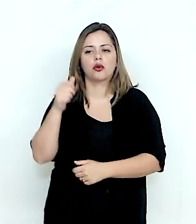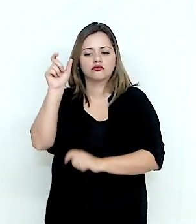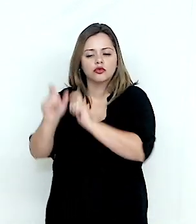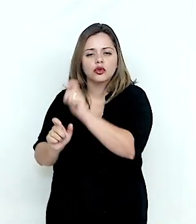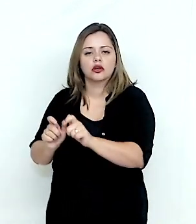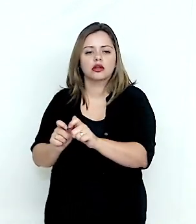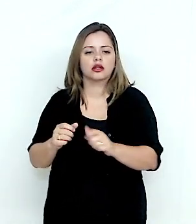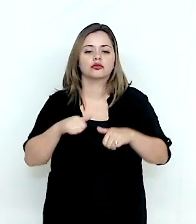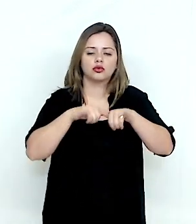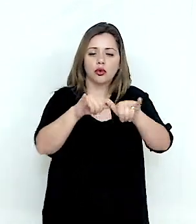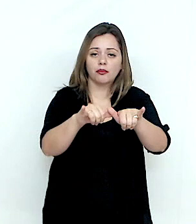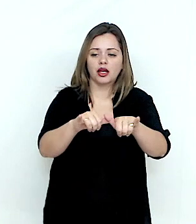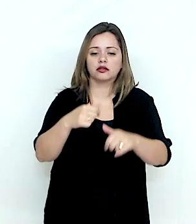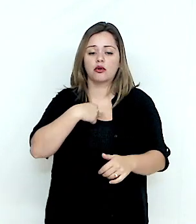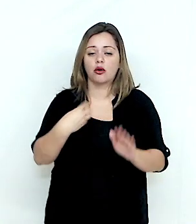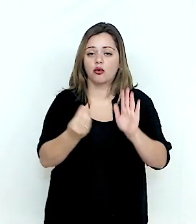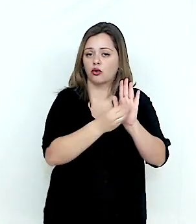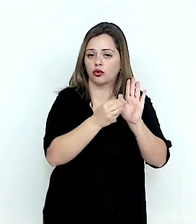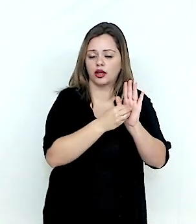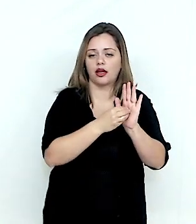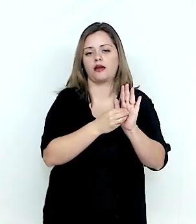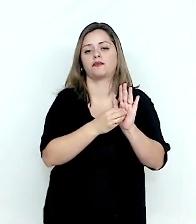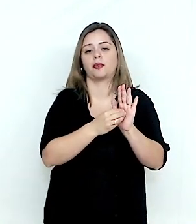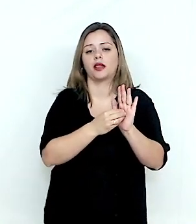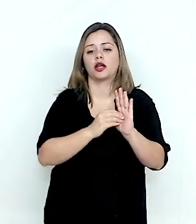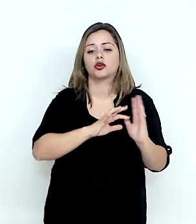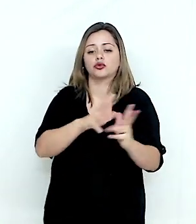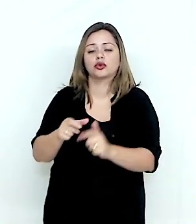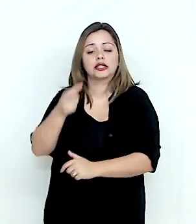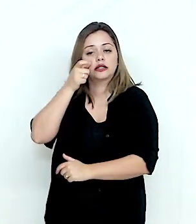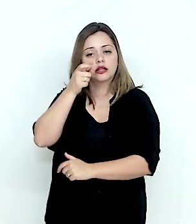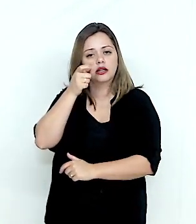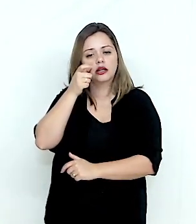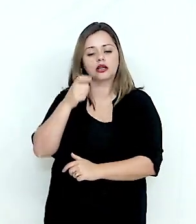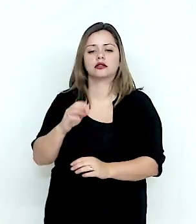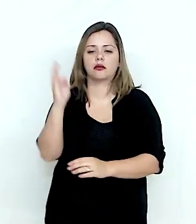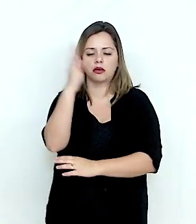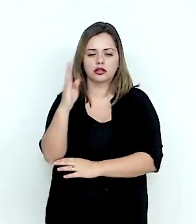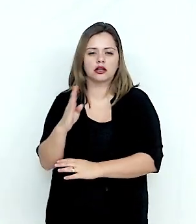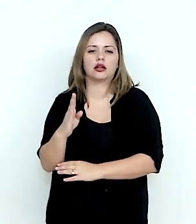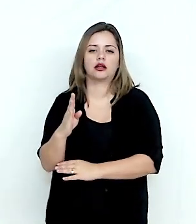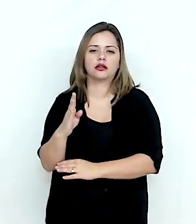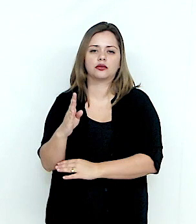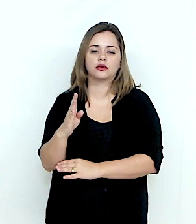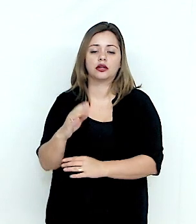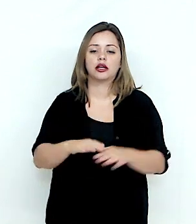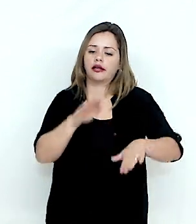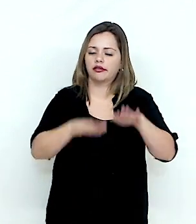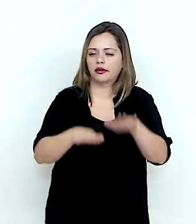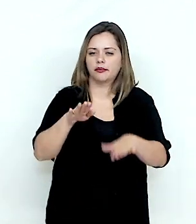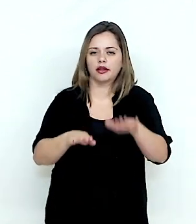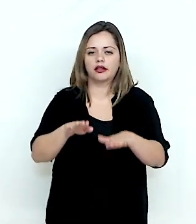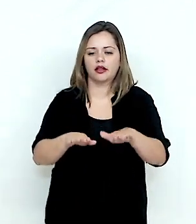aqui, coloquei esse interesse brasileiro, que, independentemente